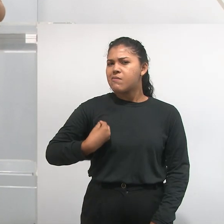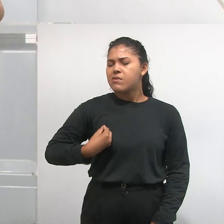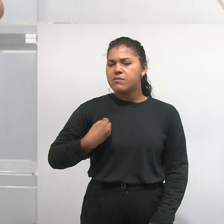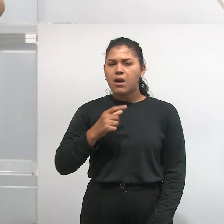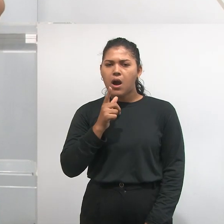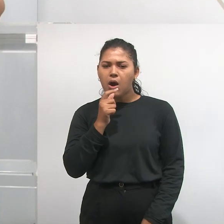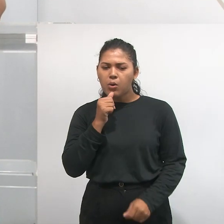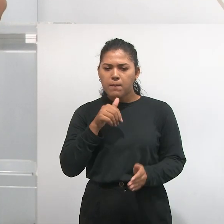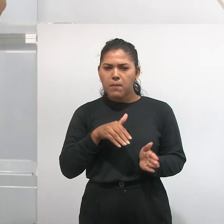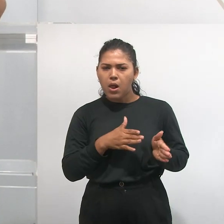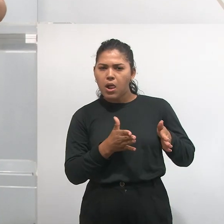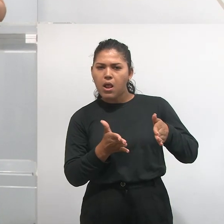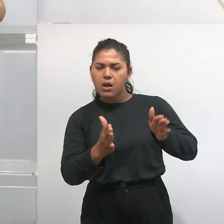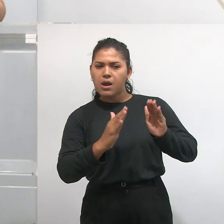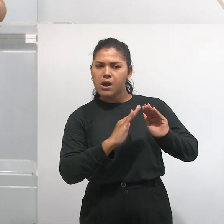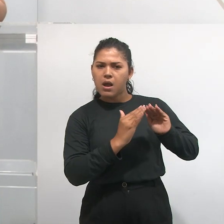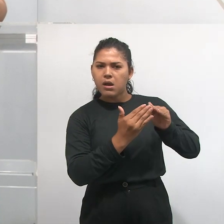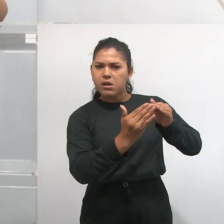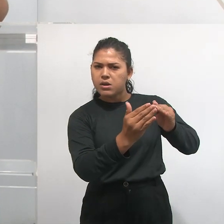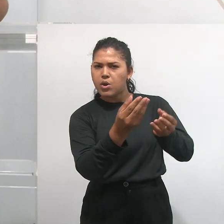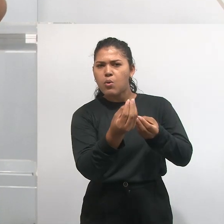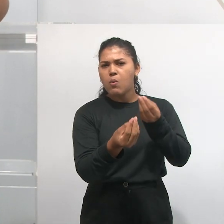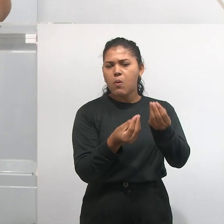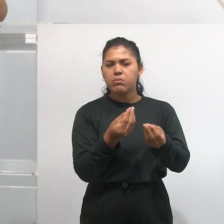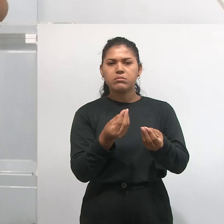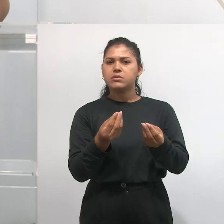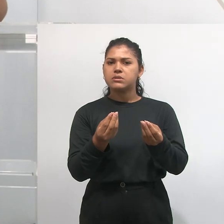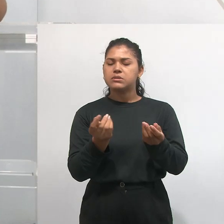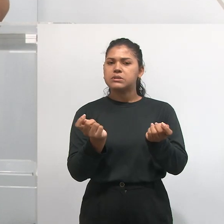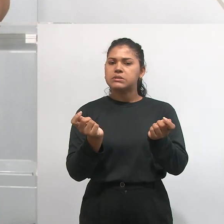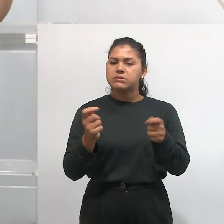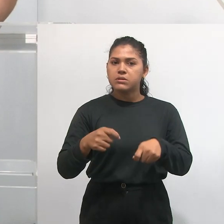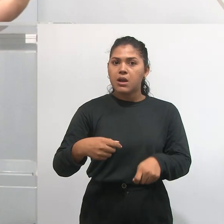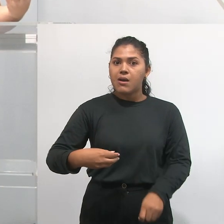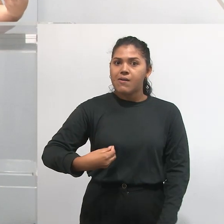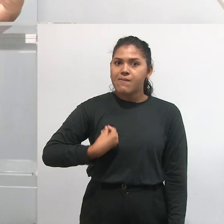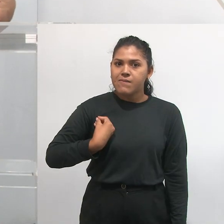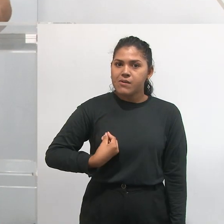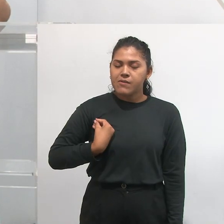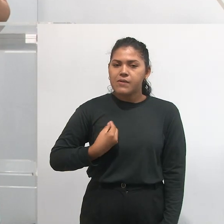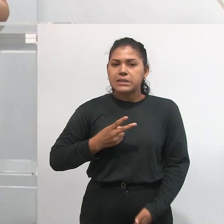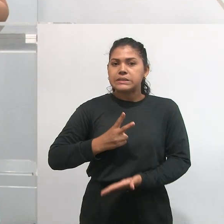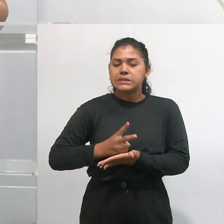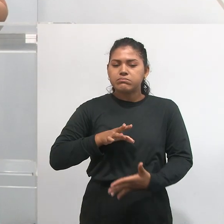no rio, né, próximo ao rio? Você já pensou como é sobreviver